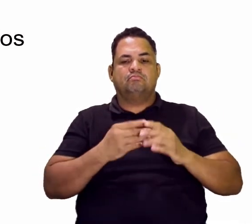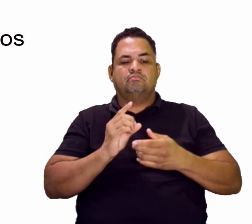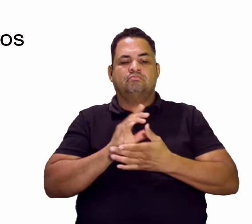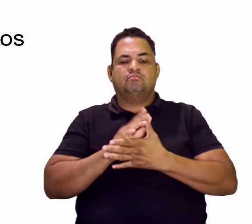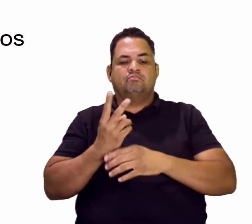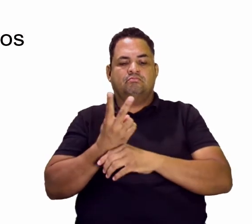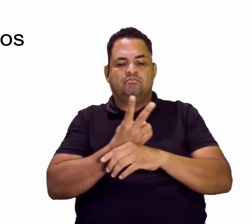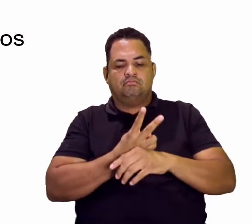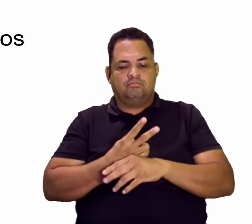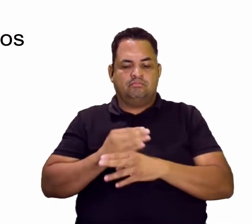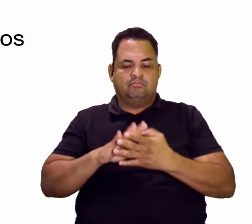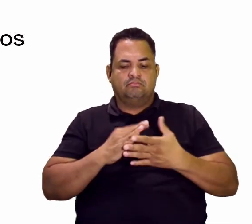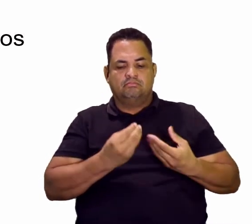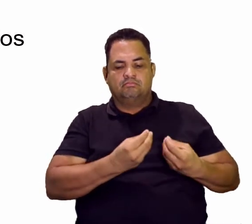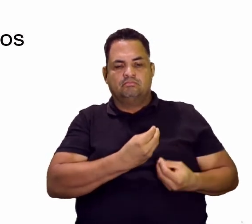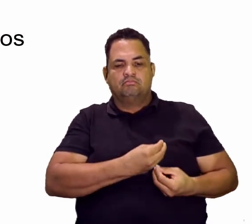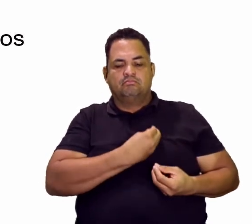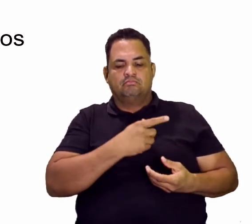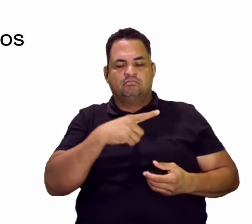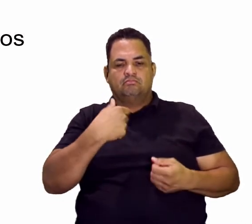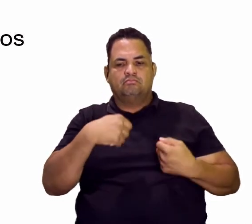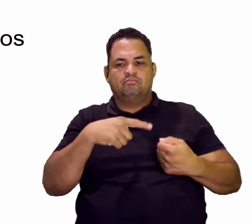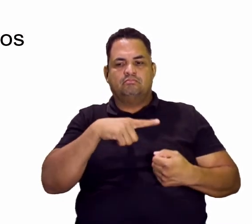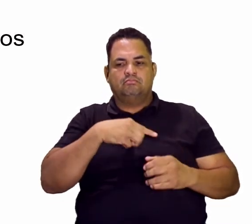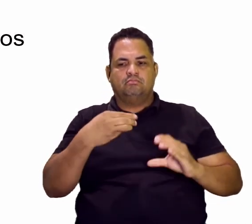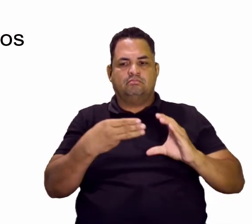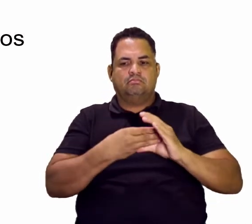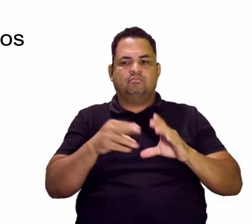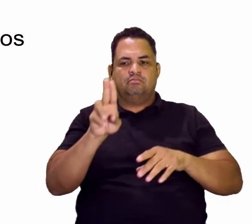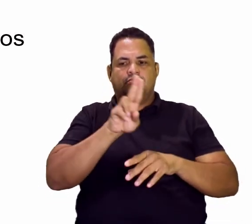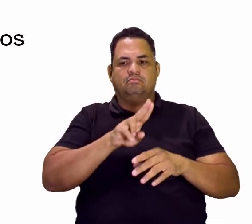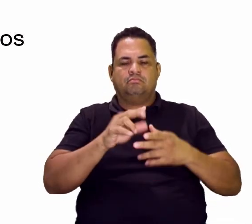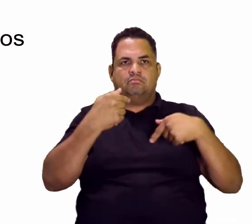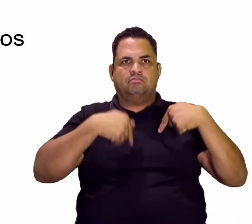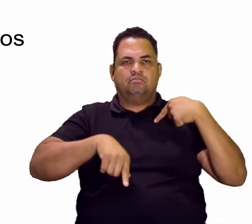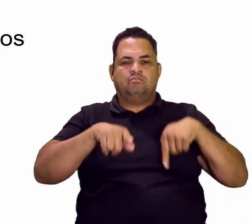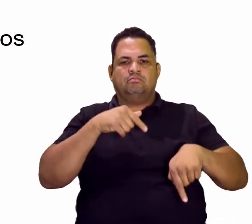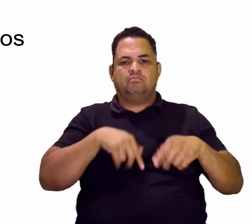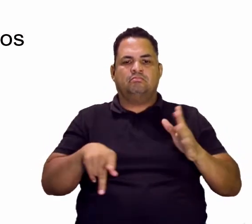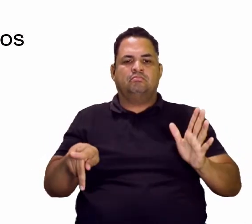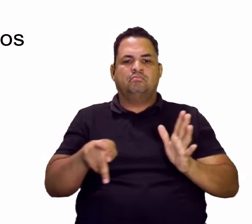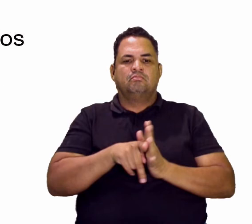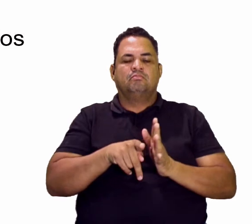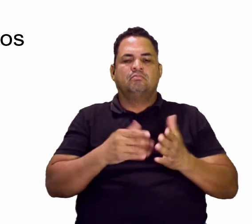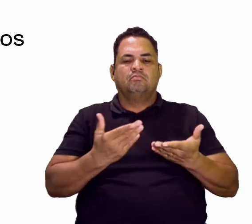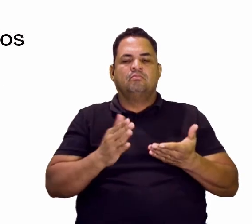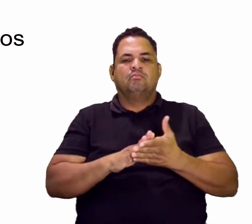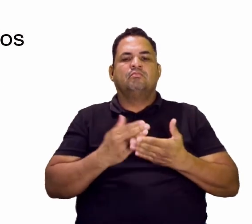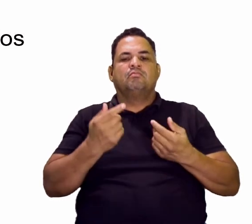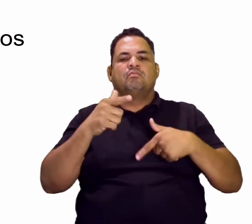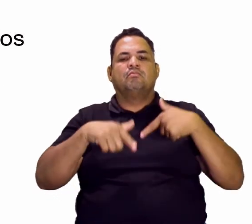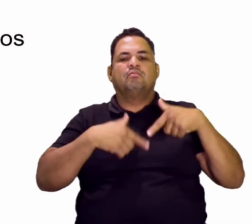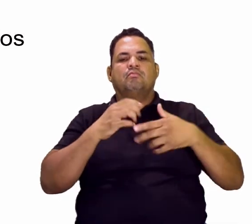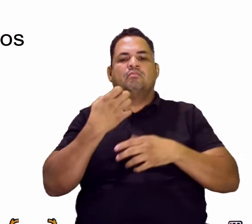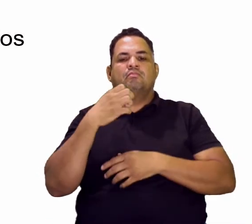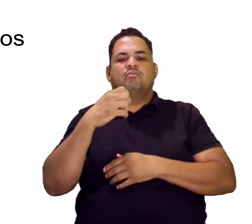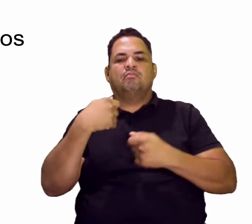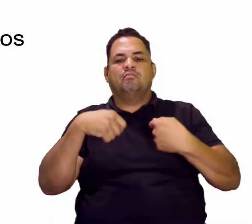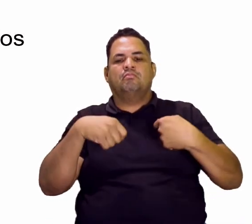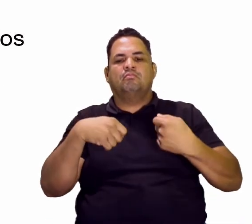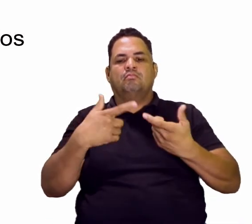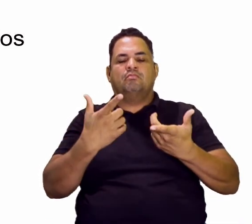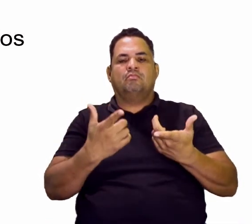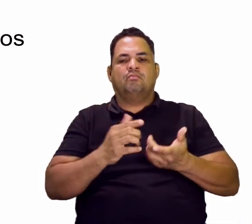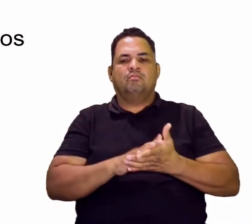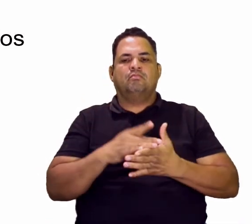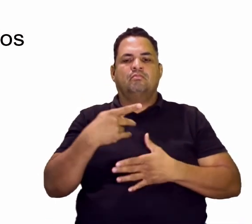de um organismo que tenha essa célula, para então usar esse metabolismo desses organismos para produzir a energia necessária